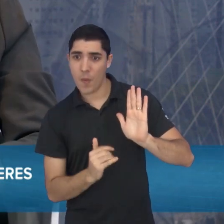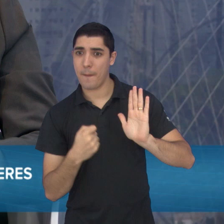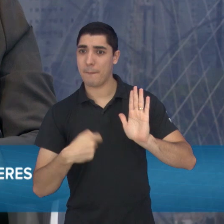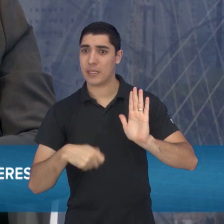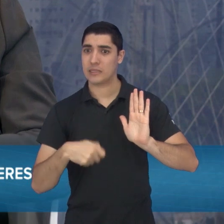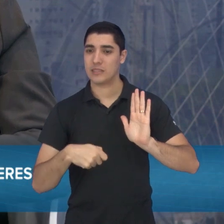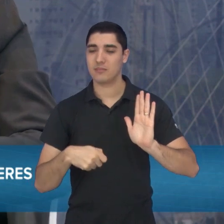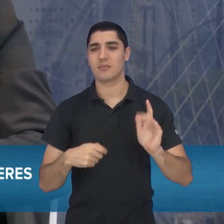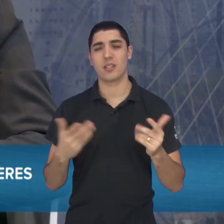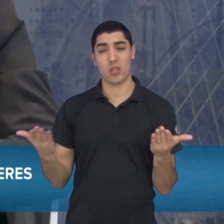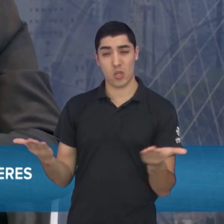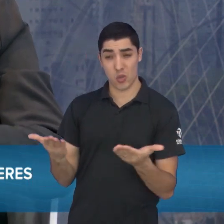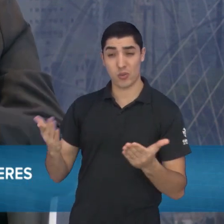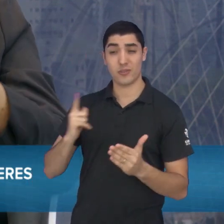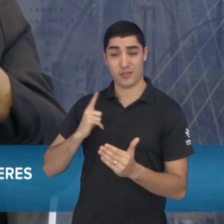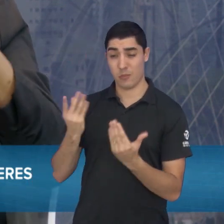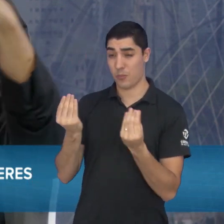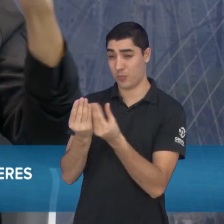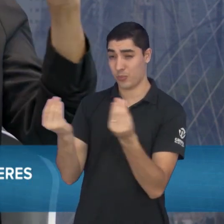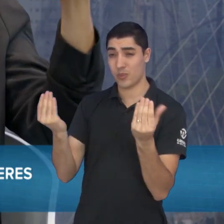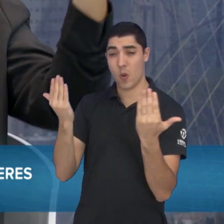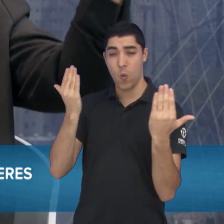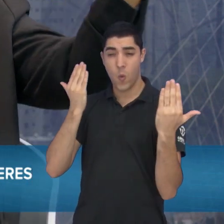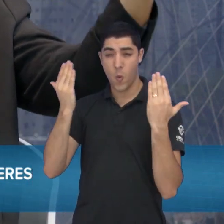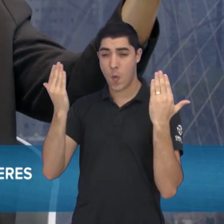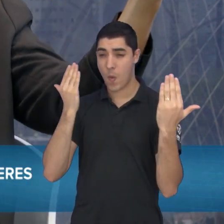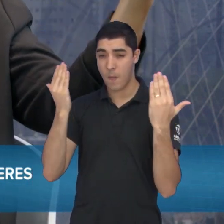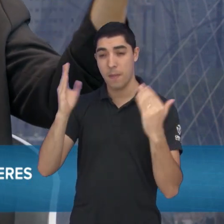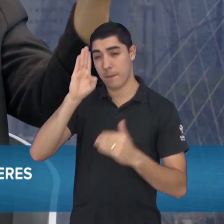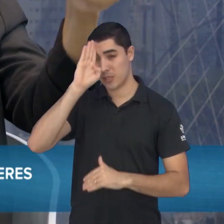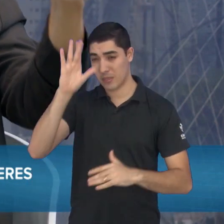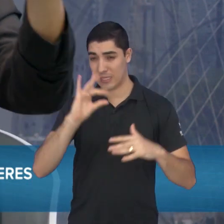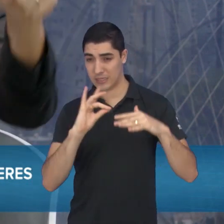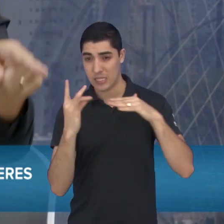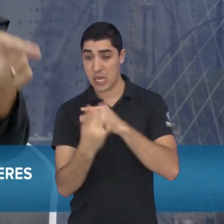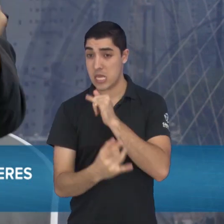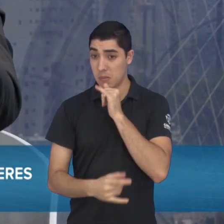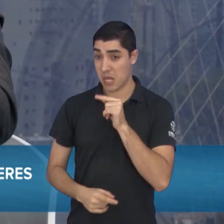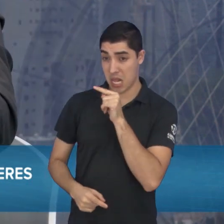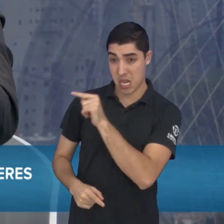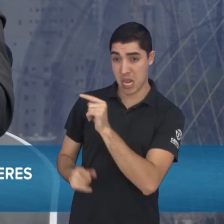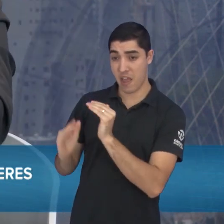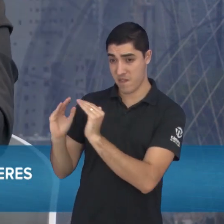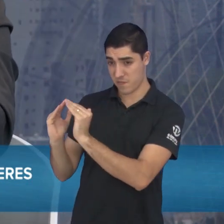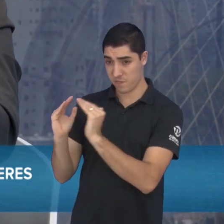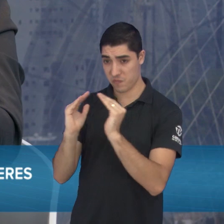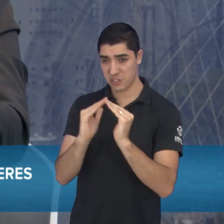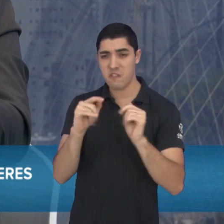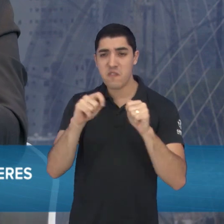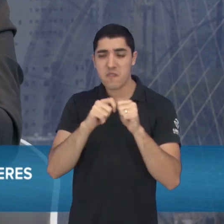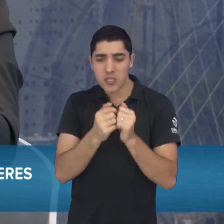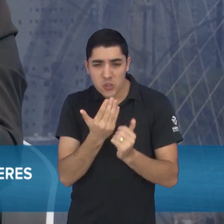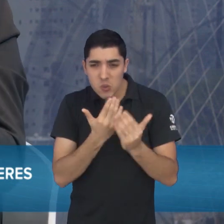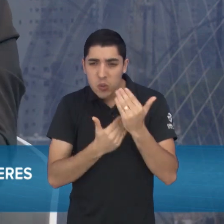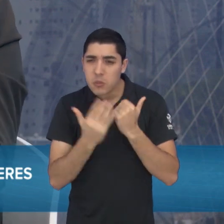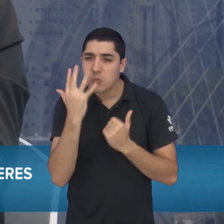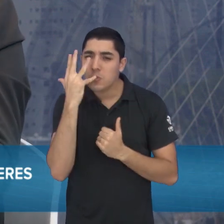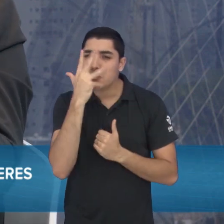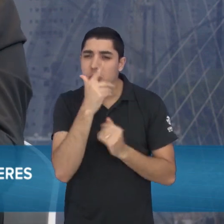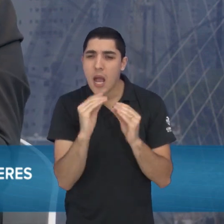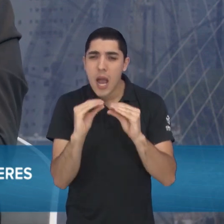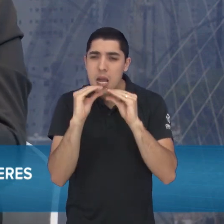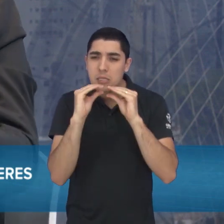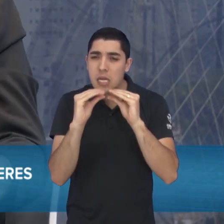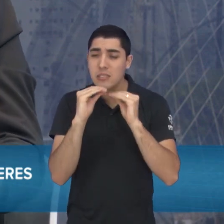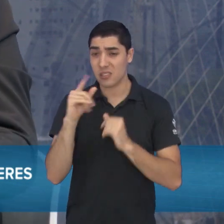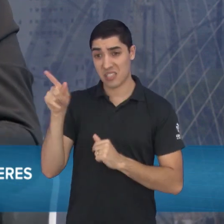comparação enorme, seja nas redes sociais, ou seja porque eu vejo que a minha vizinha faz o lanche do meu filho tão bonitinho e ainda trabalha fora